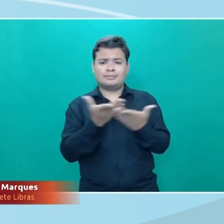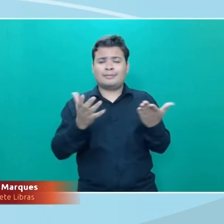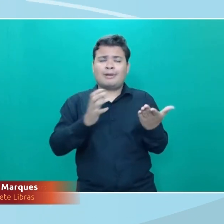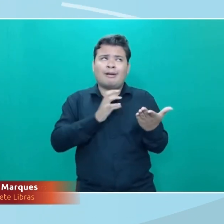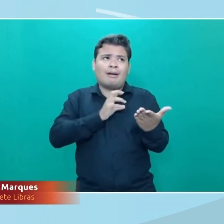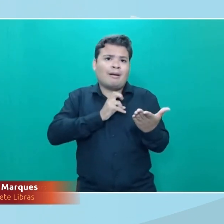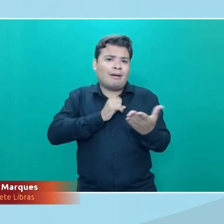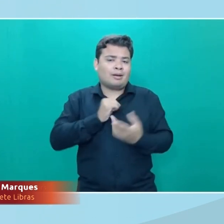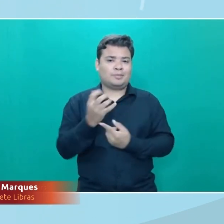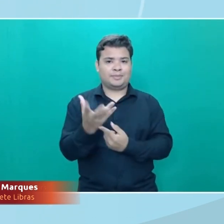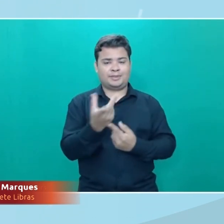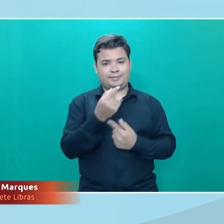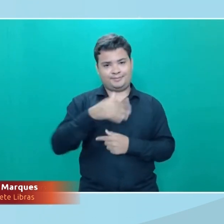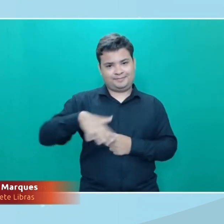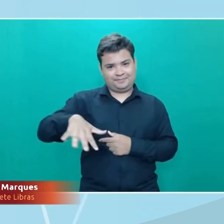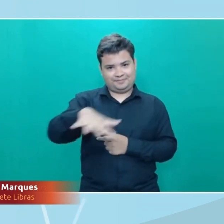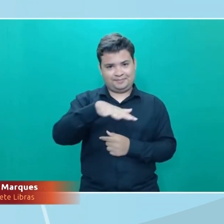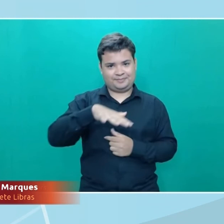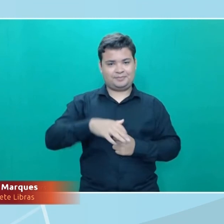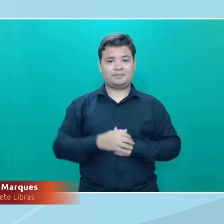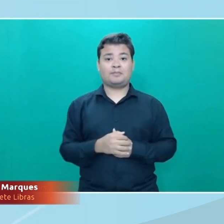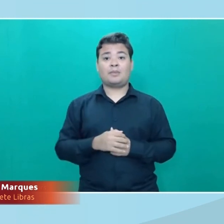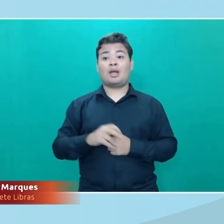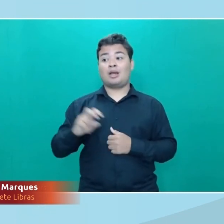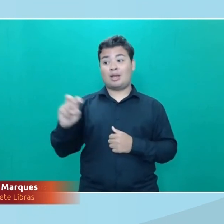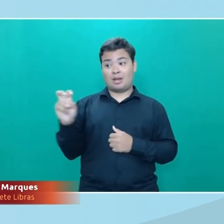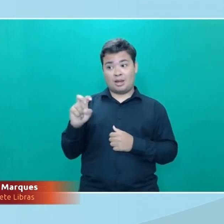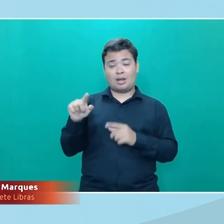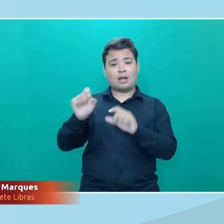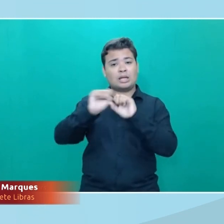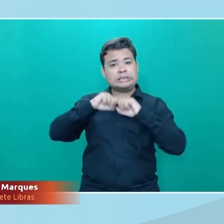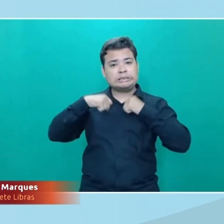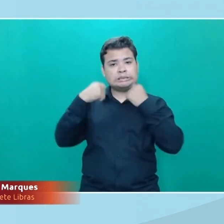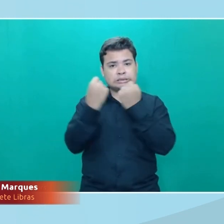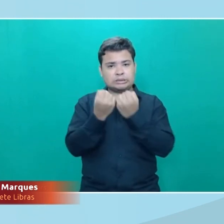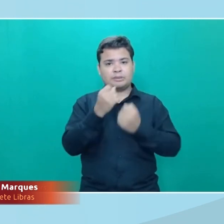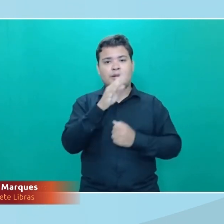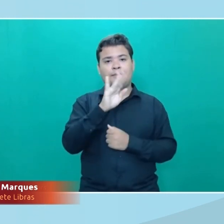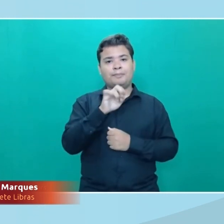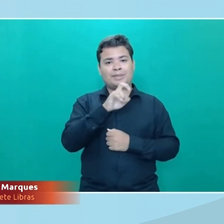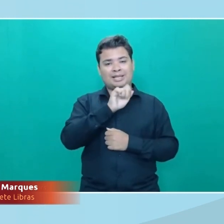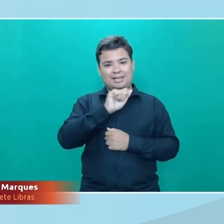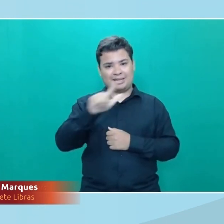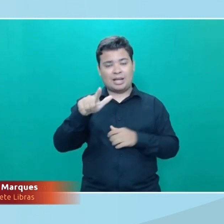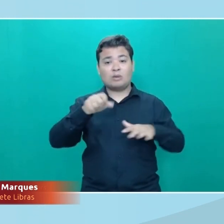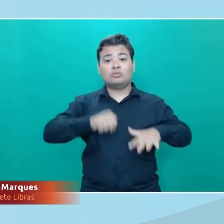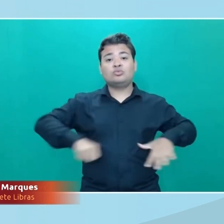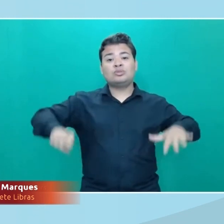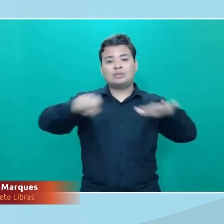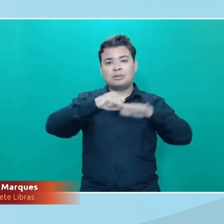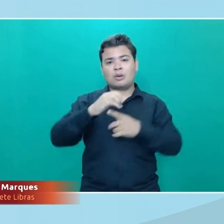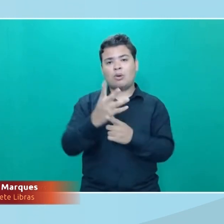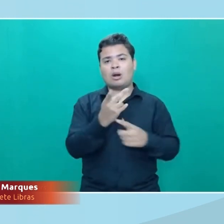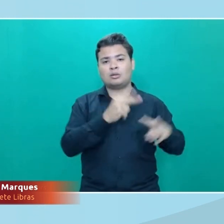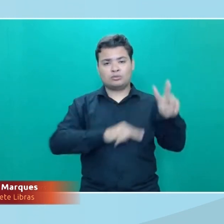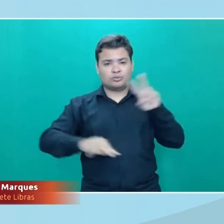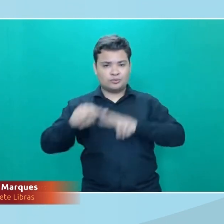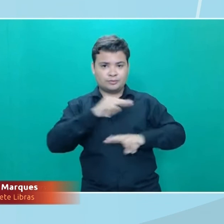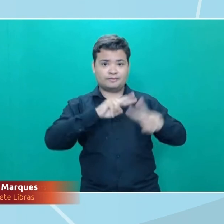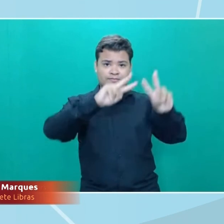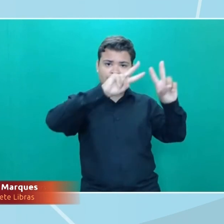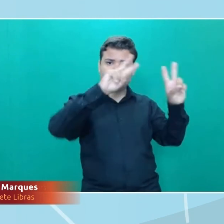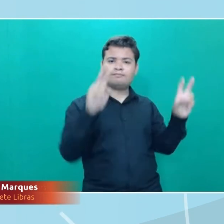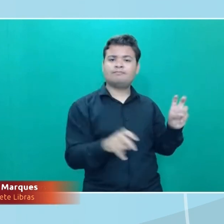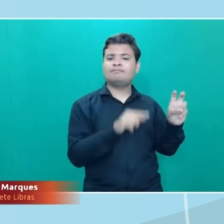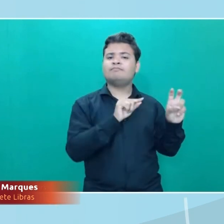arte. Essa é a 5ª edição do Seminário Bienal do Sertão de Artes Visuais. E o tema dessa vez